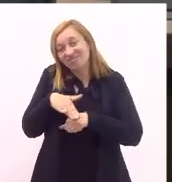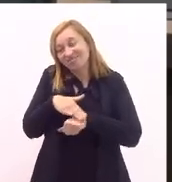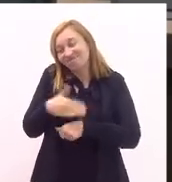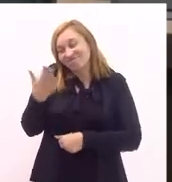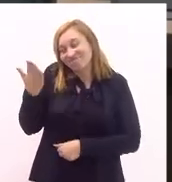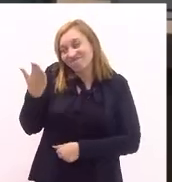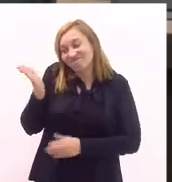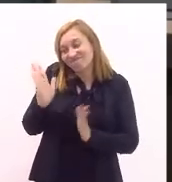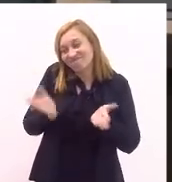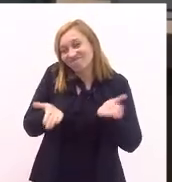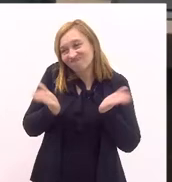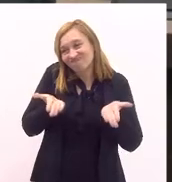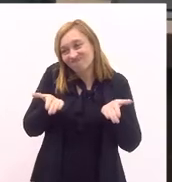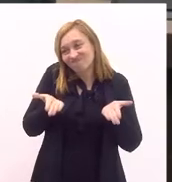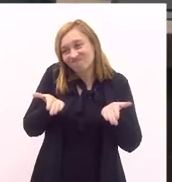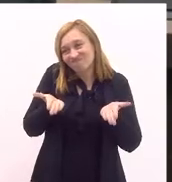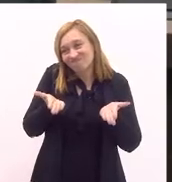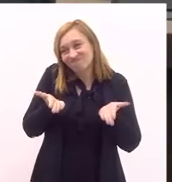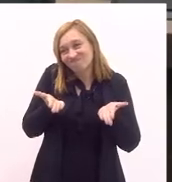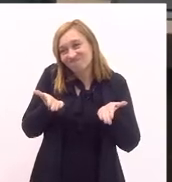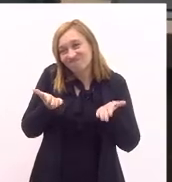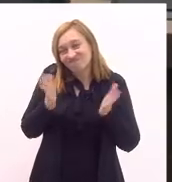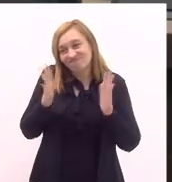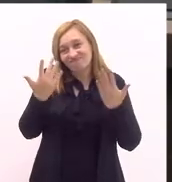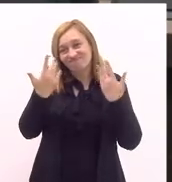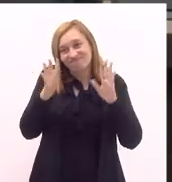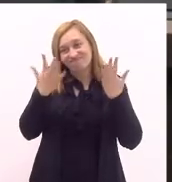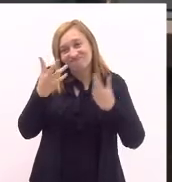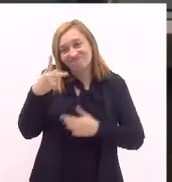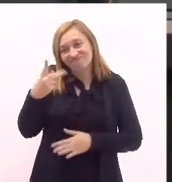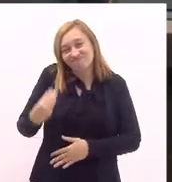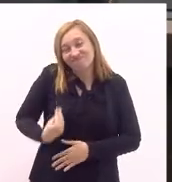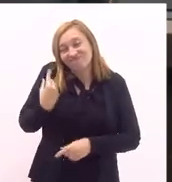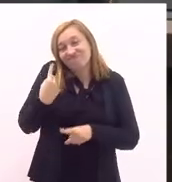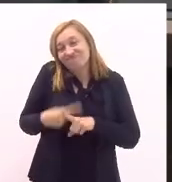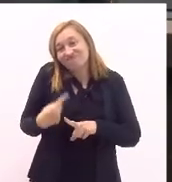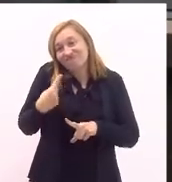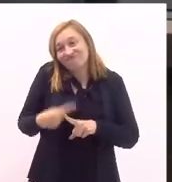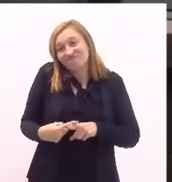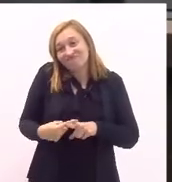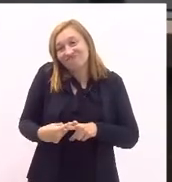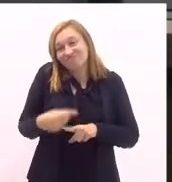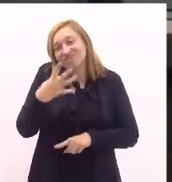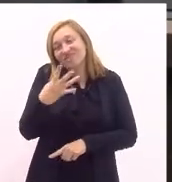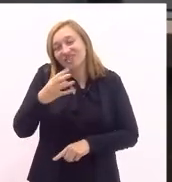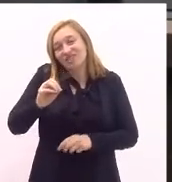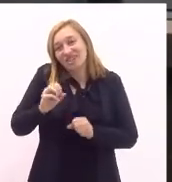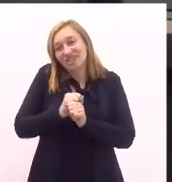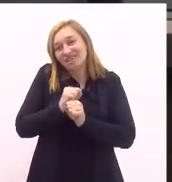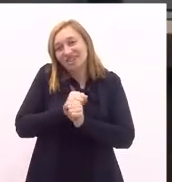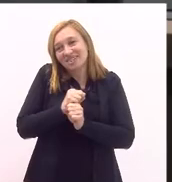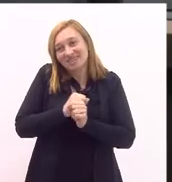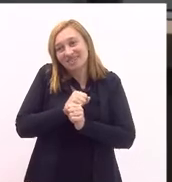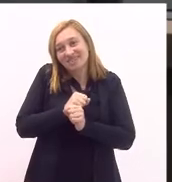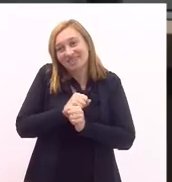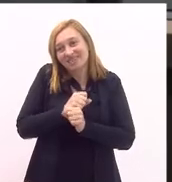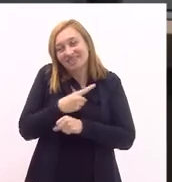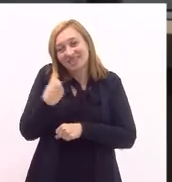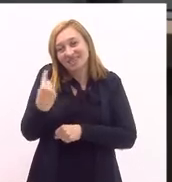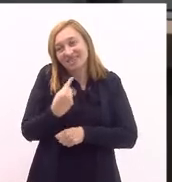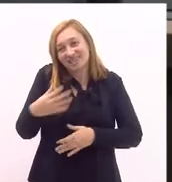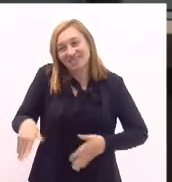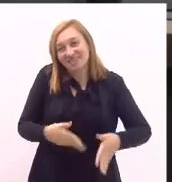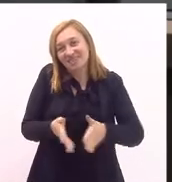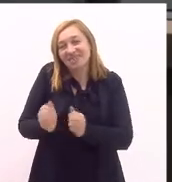com você hoje celebrando a tua vida porque a 40 anos nós estamos